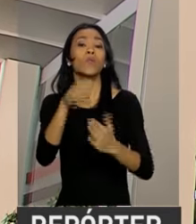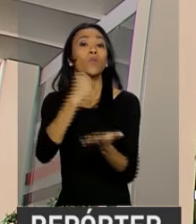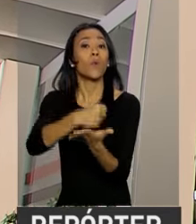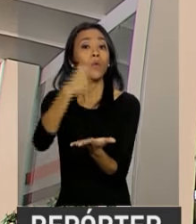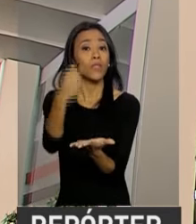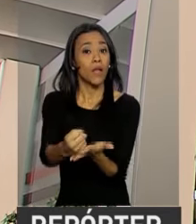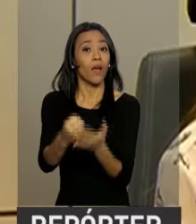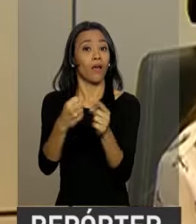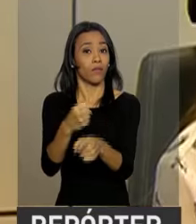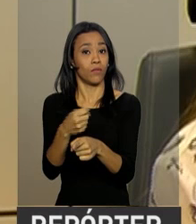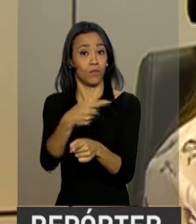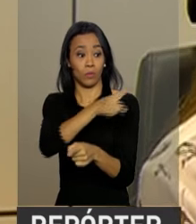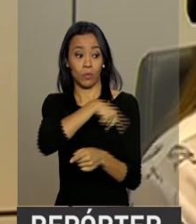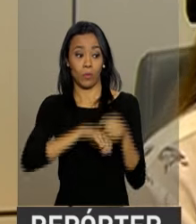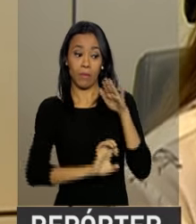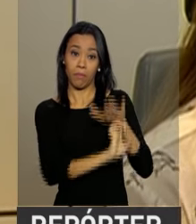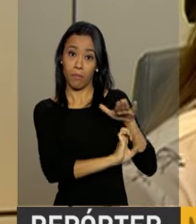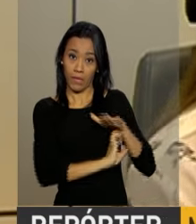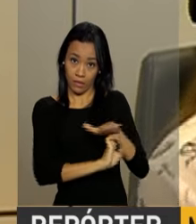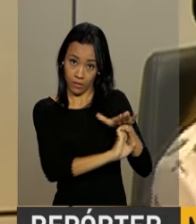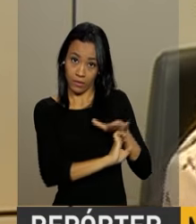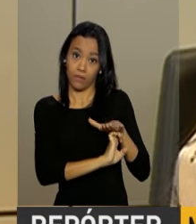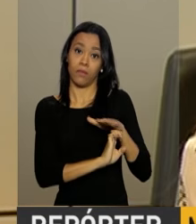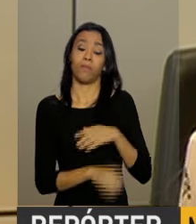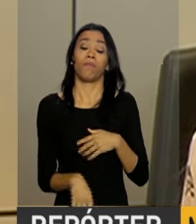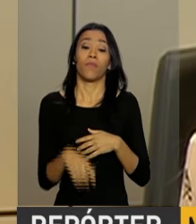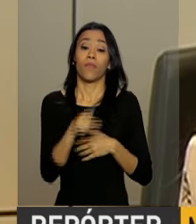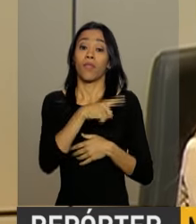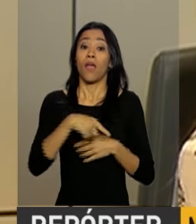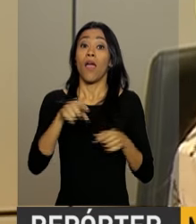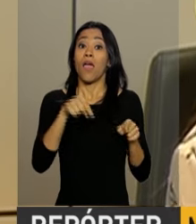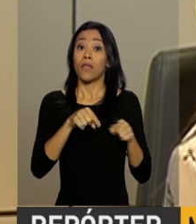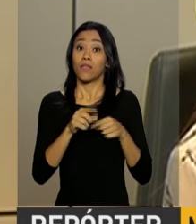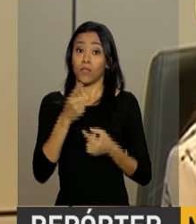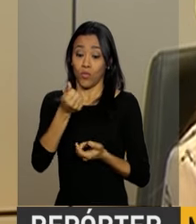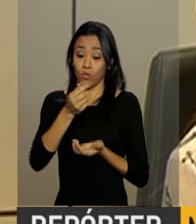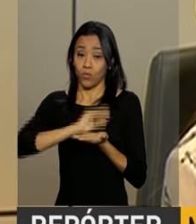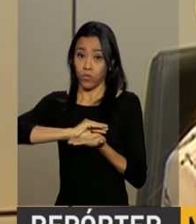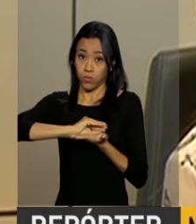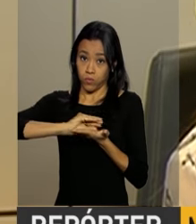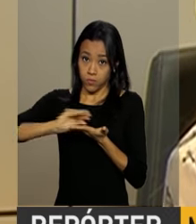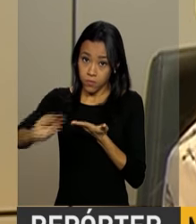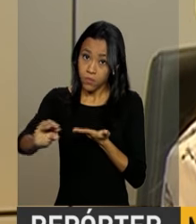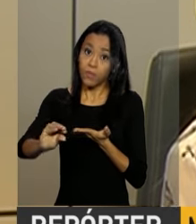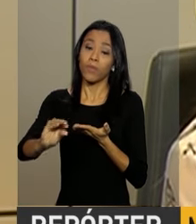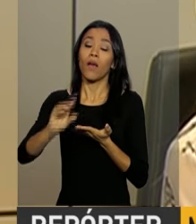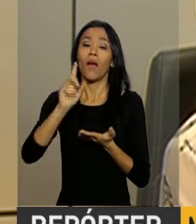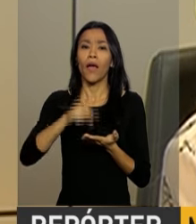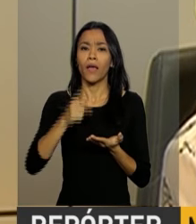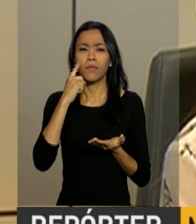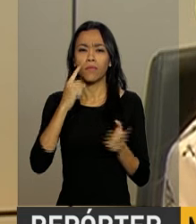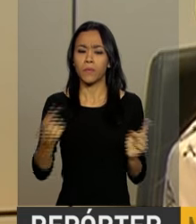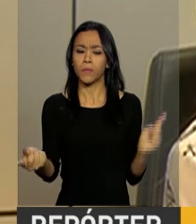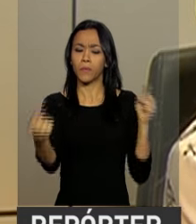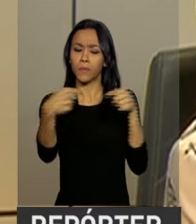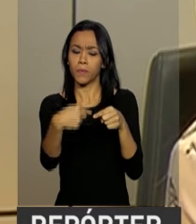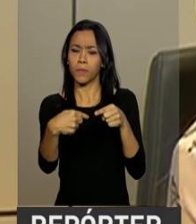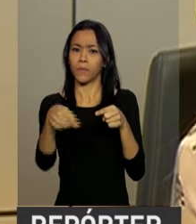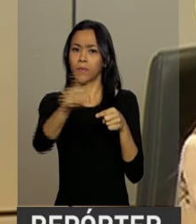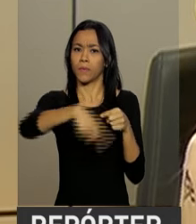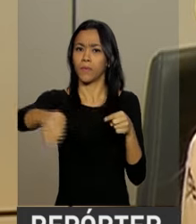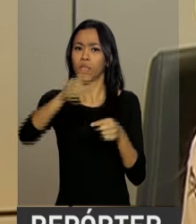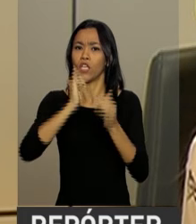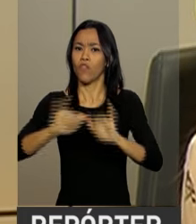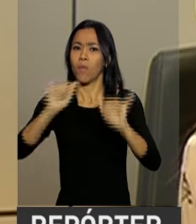com a seguradora. O ressarcimento, ele é feito cruzando alguns dados de utilização do SUS e